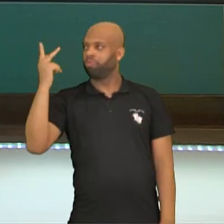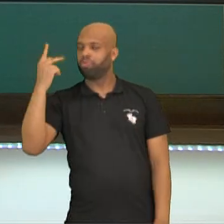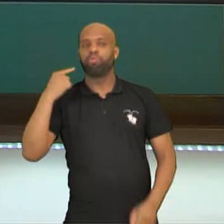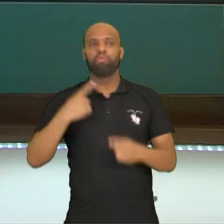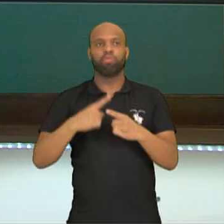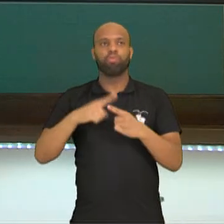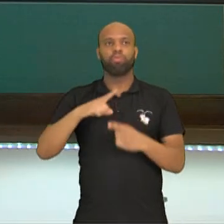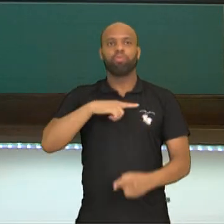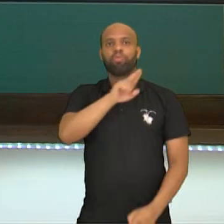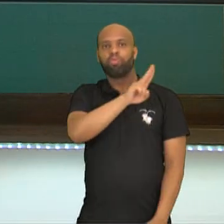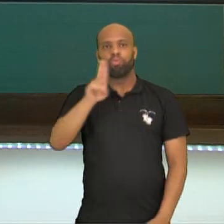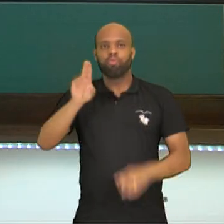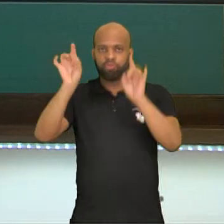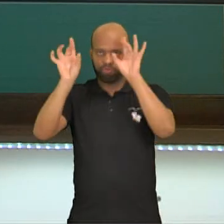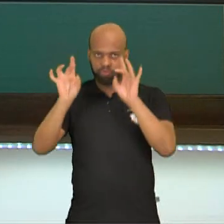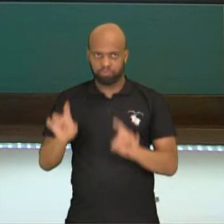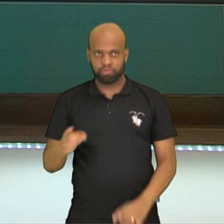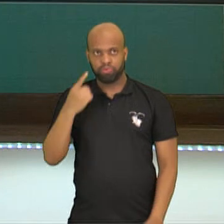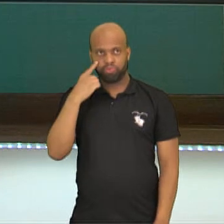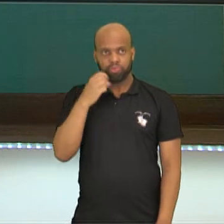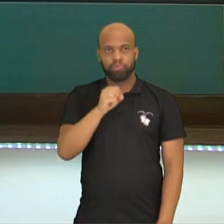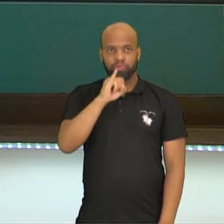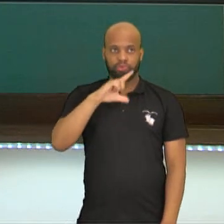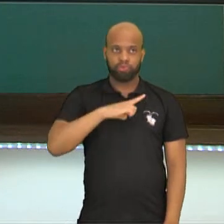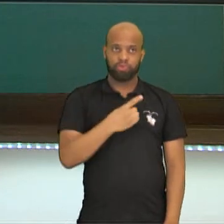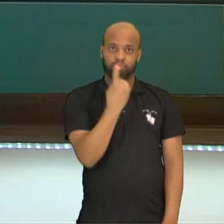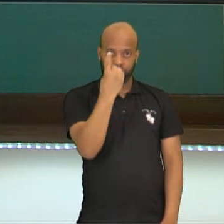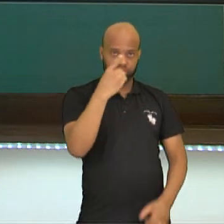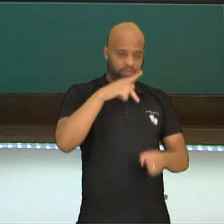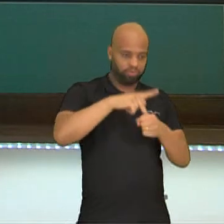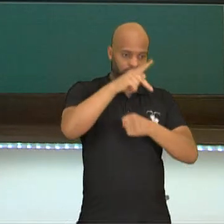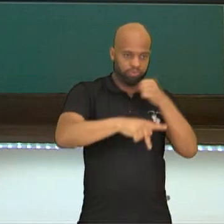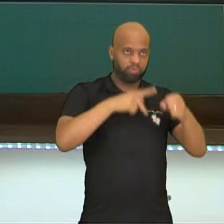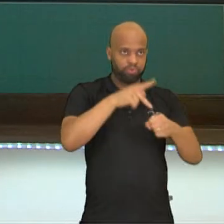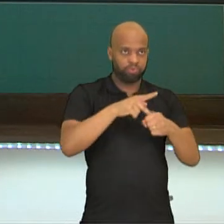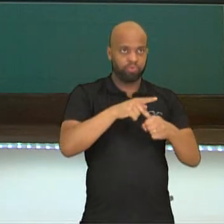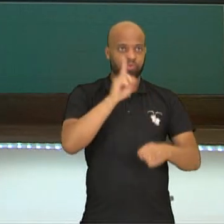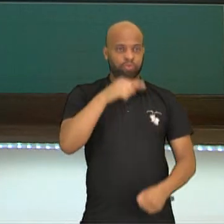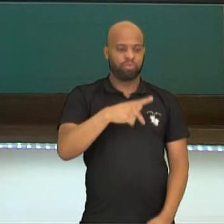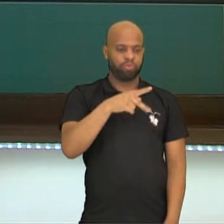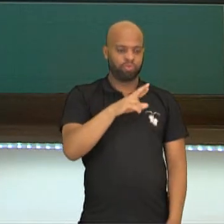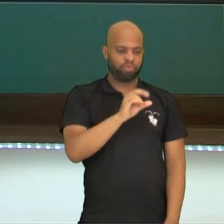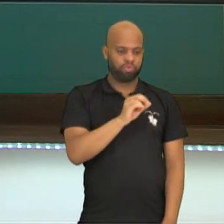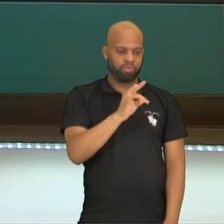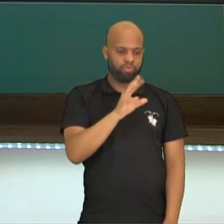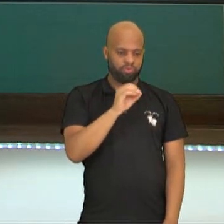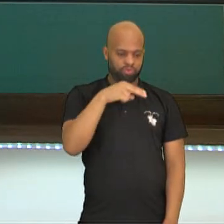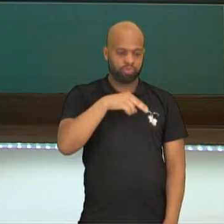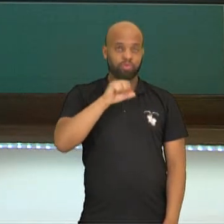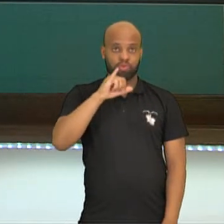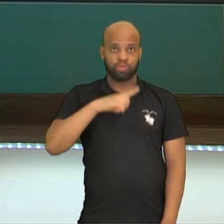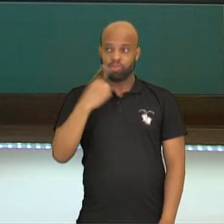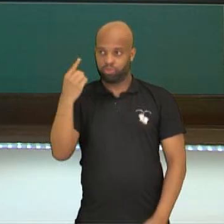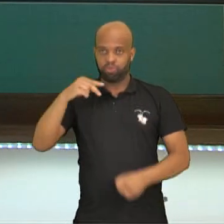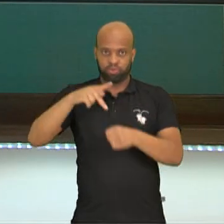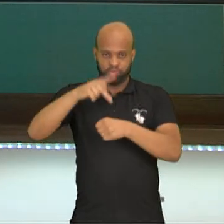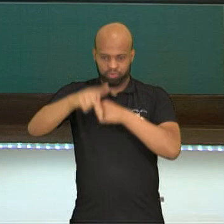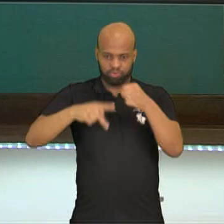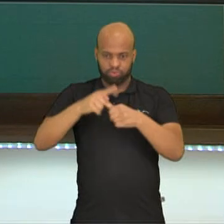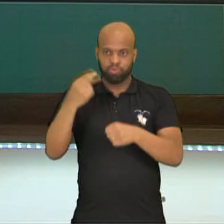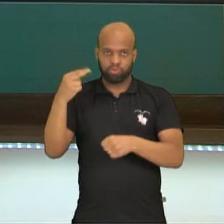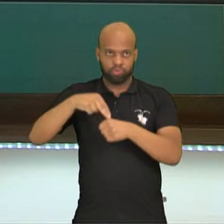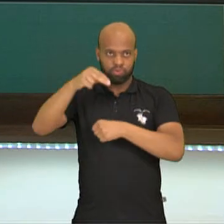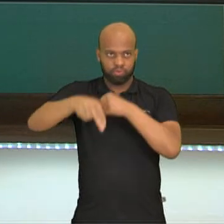eles têm nomes especiais. Então, quando ele tem um próton, ele é o prótion. Quando ele tem um próton e um nêutron, é chamado